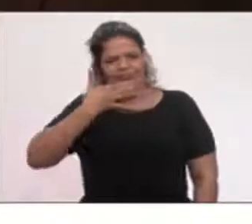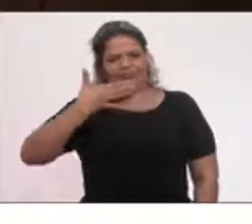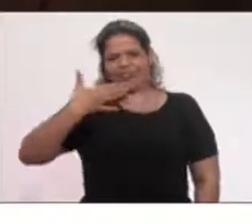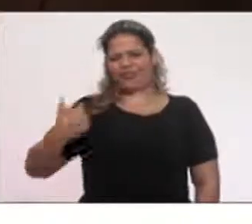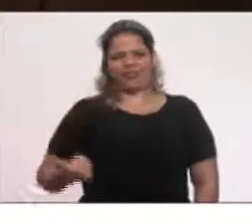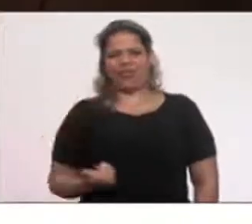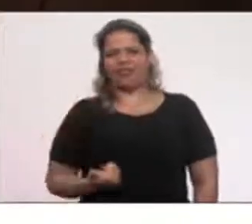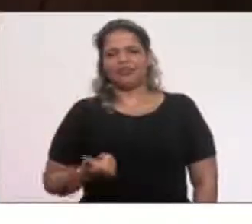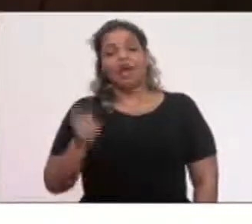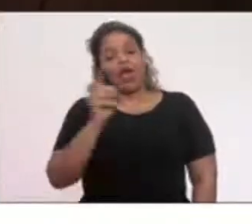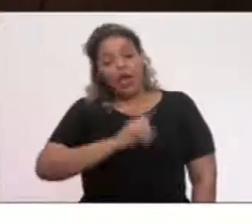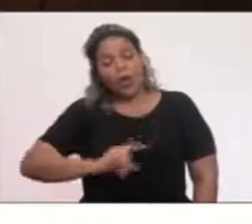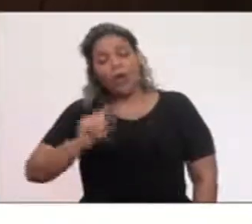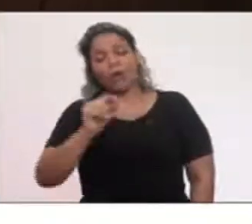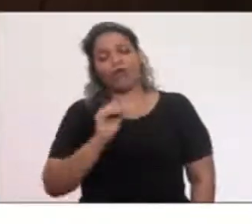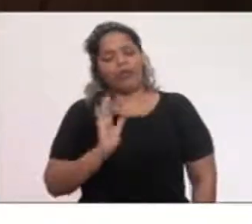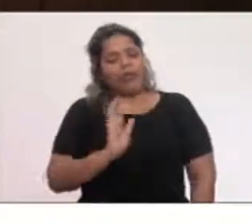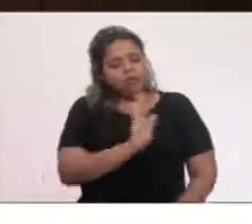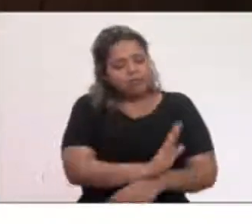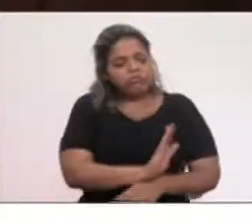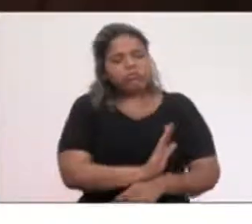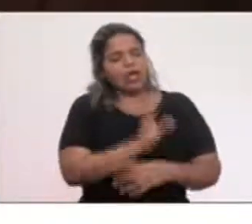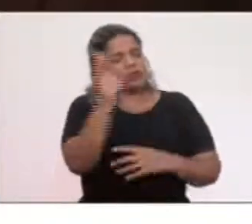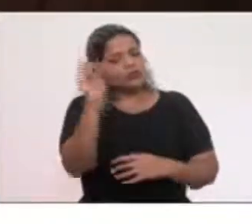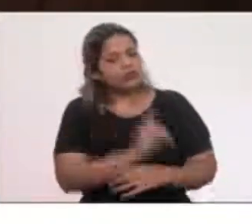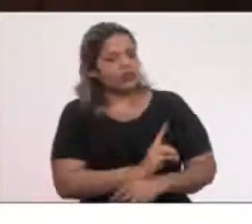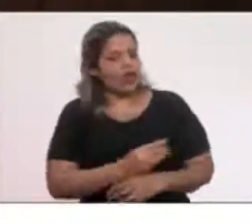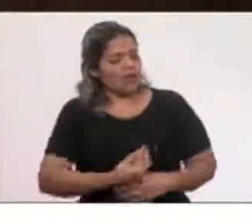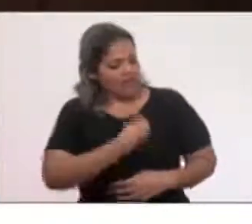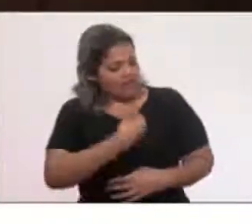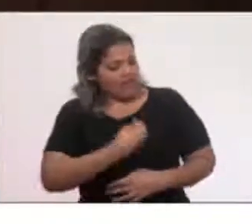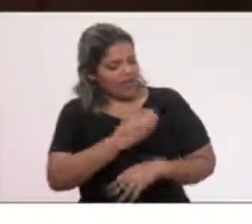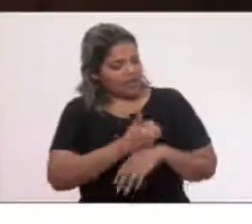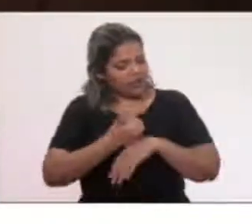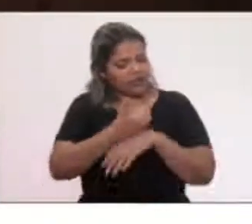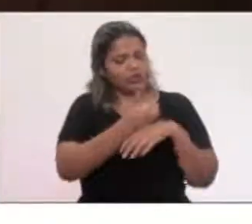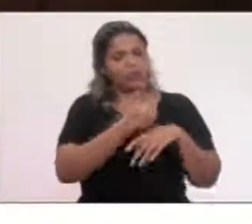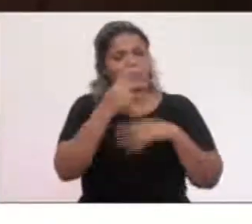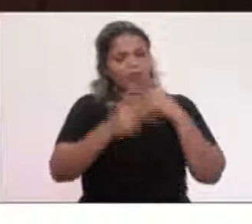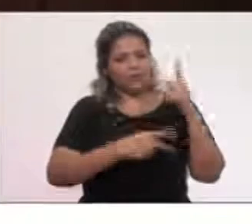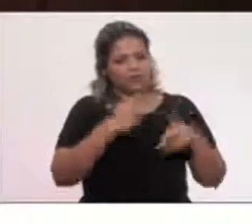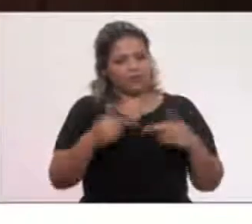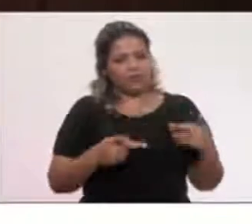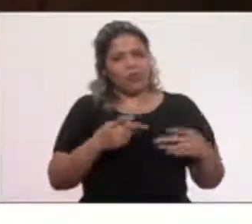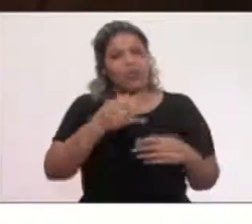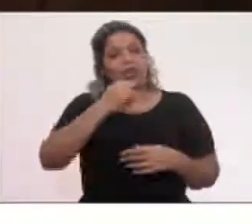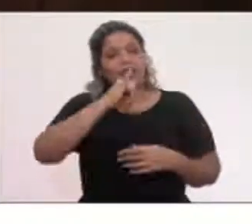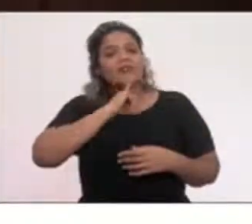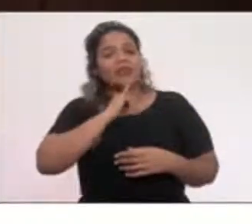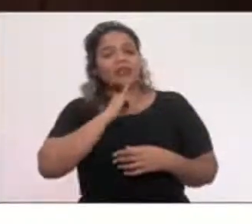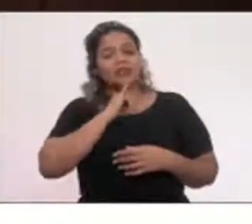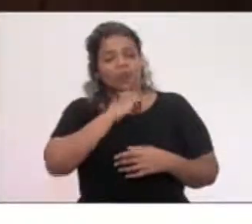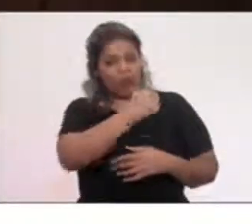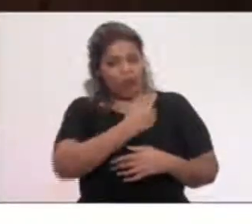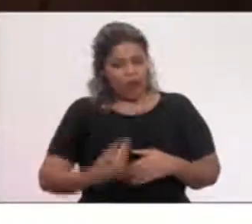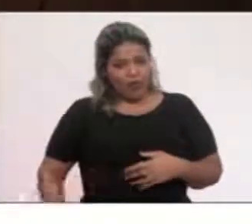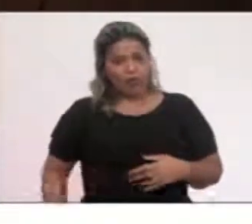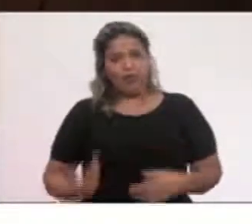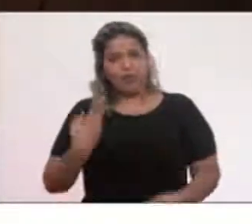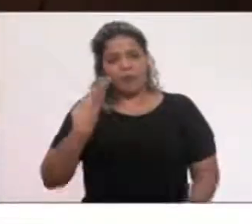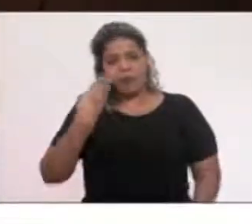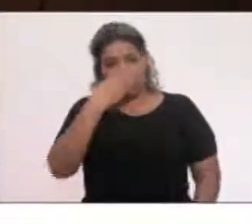alguma, é a garantia de direitos, é a garantia de vida digna para a população. Infelizmente, o governo